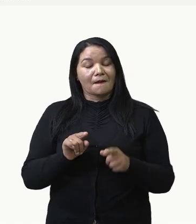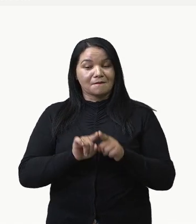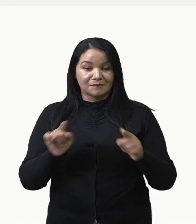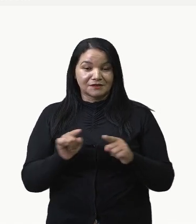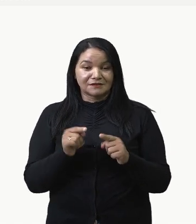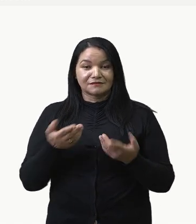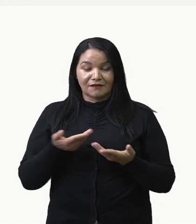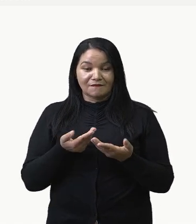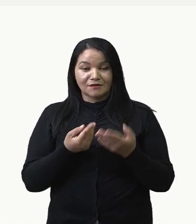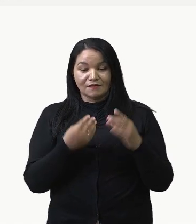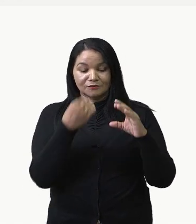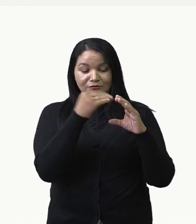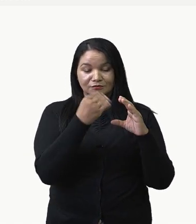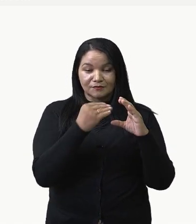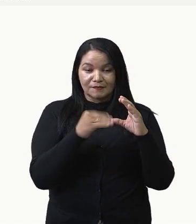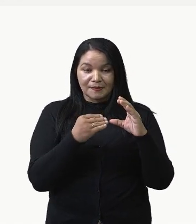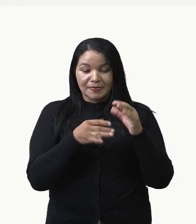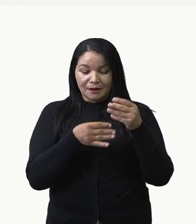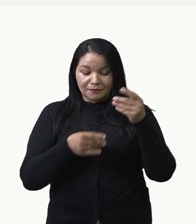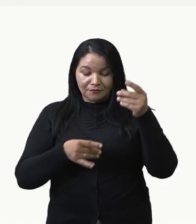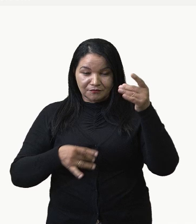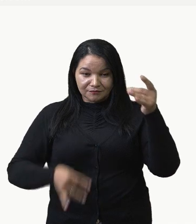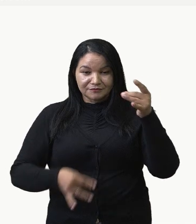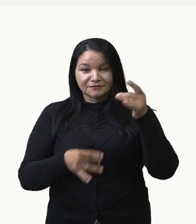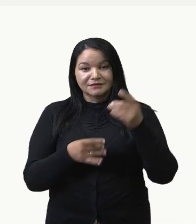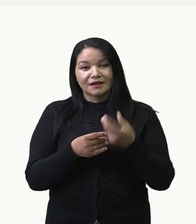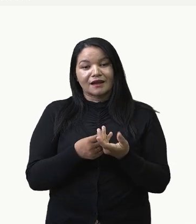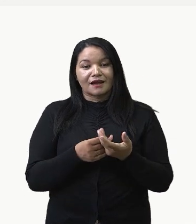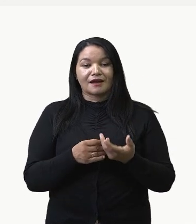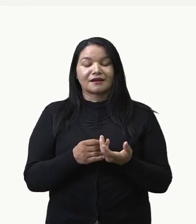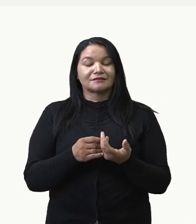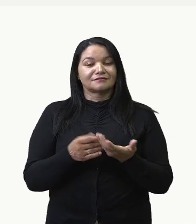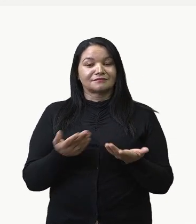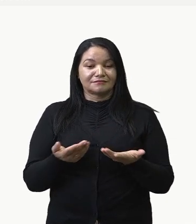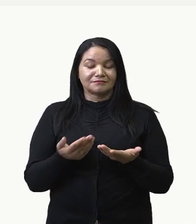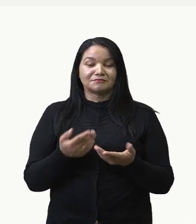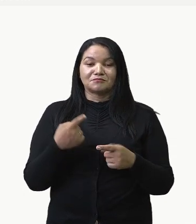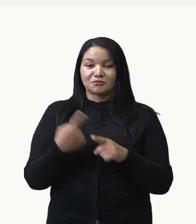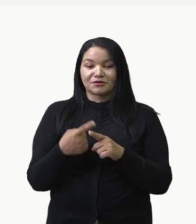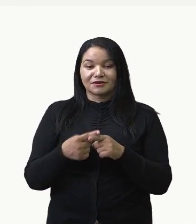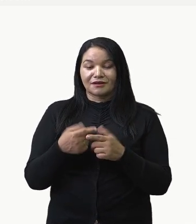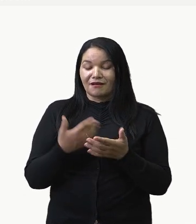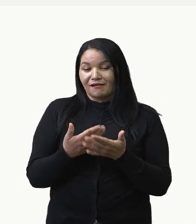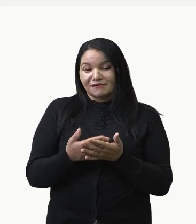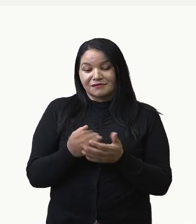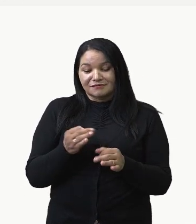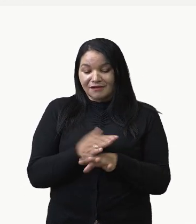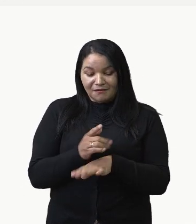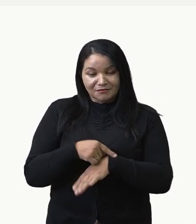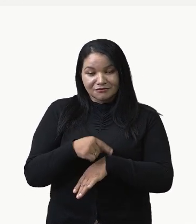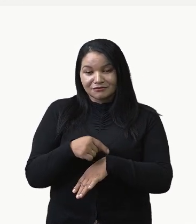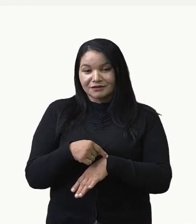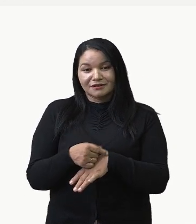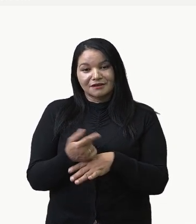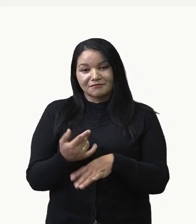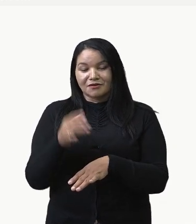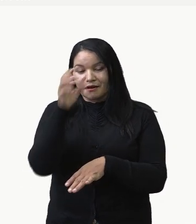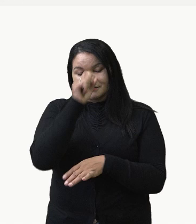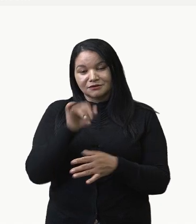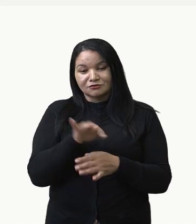posso não posso trazer uma lista tremenda aqui interminável para vocês vai terminar a aula e não vamos aprender